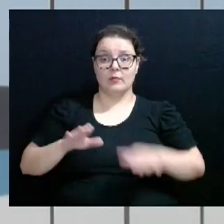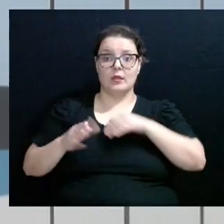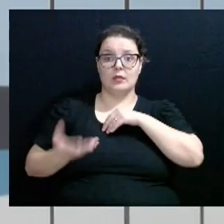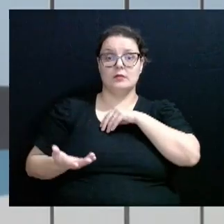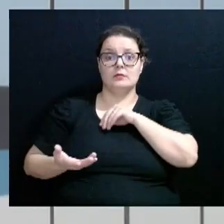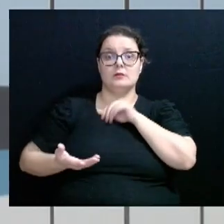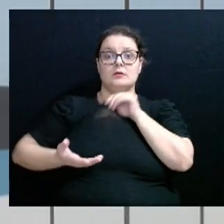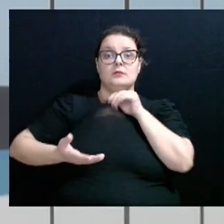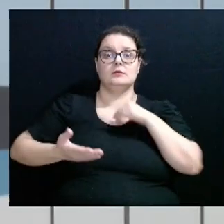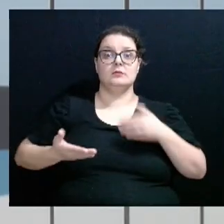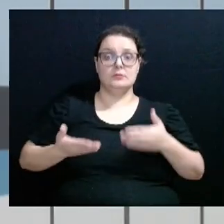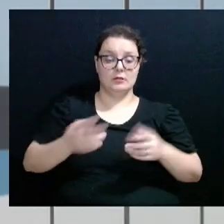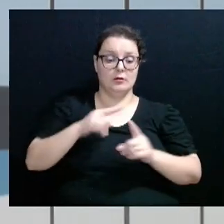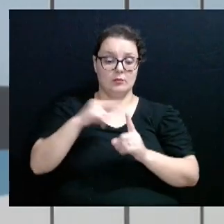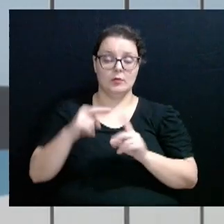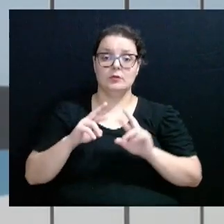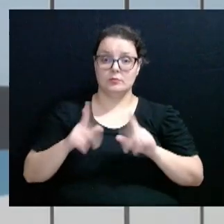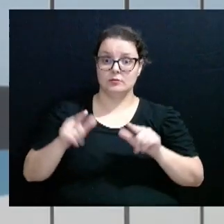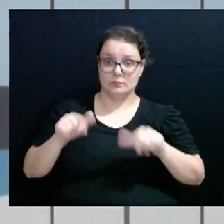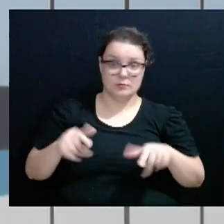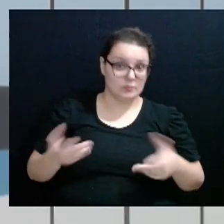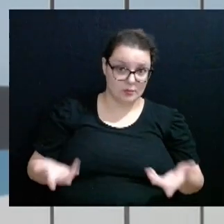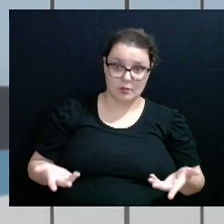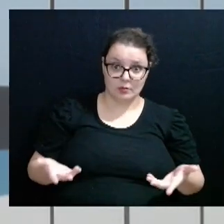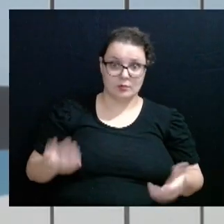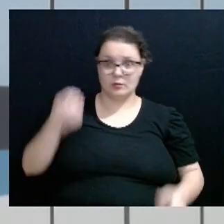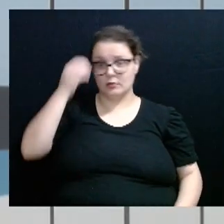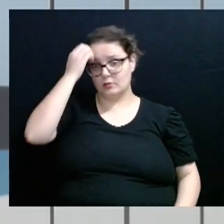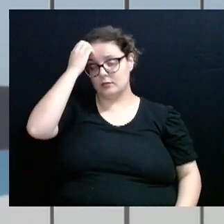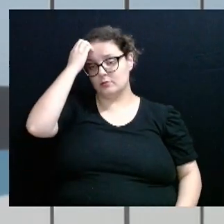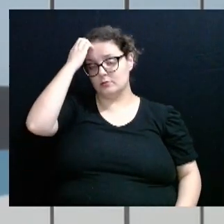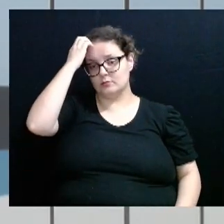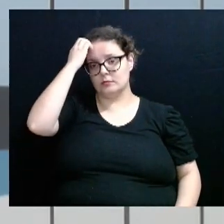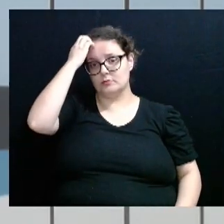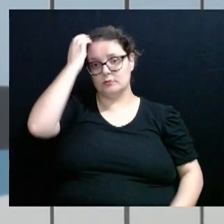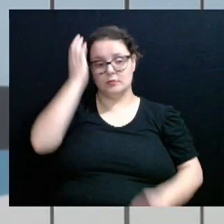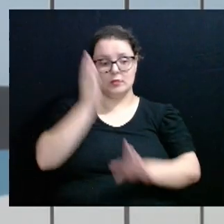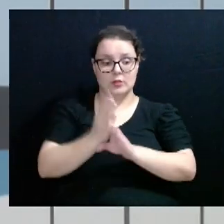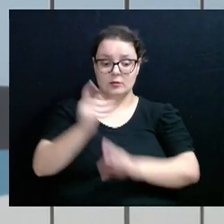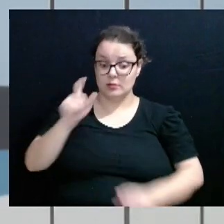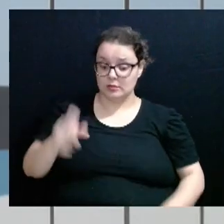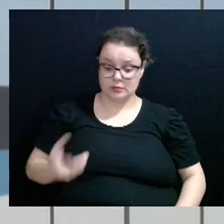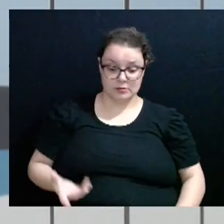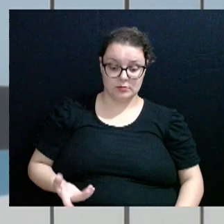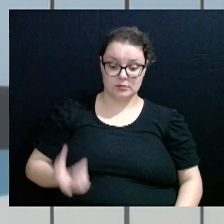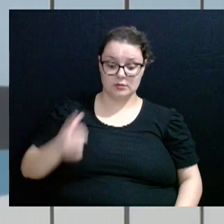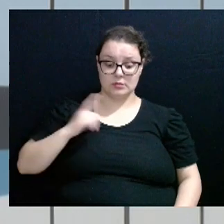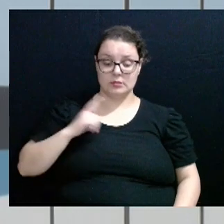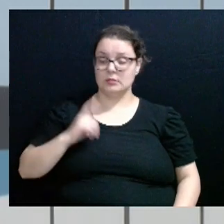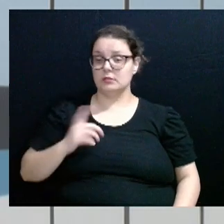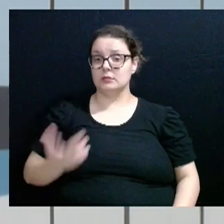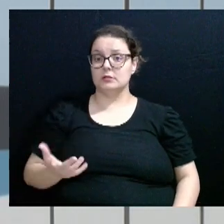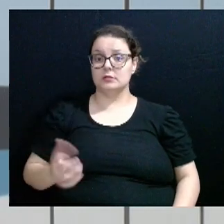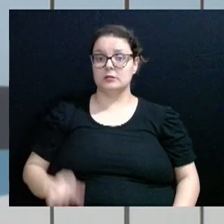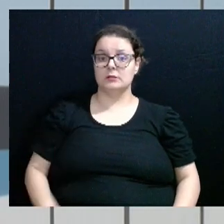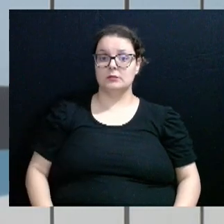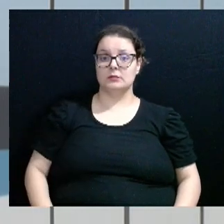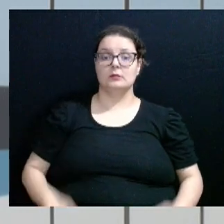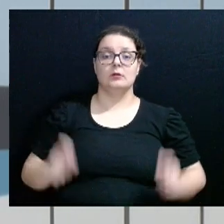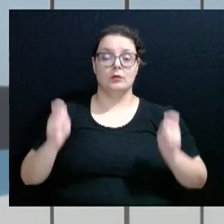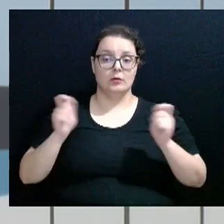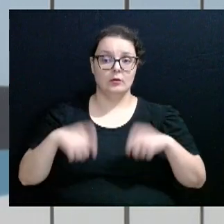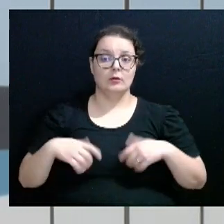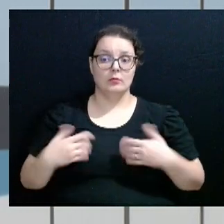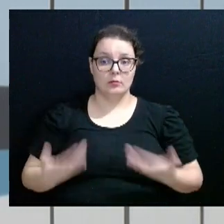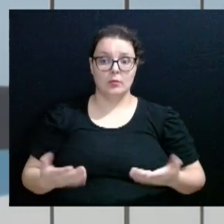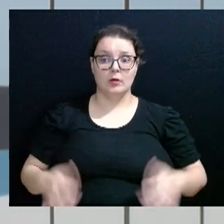do local que a gente encontrou essa pessoa, e a gente tem uma possibilidade de que essa